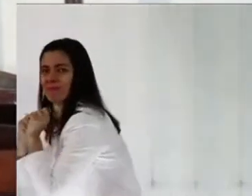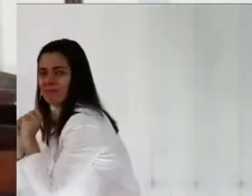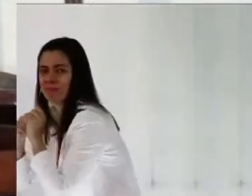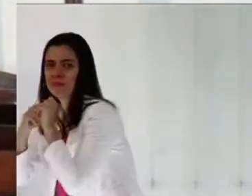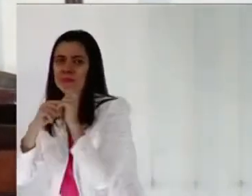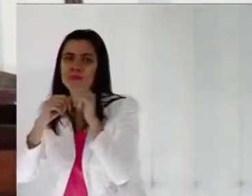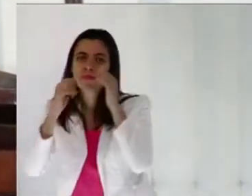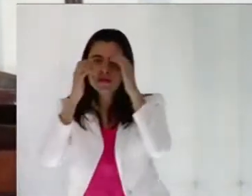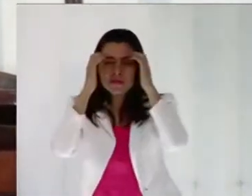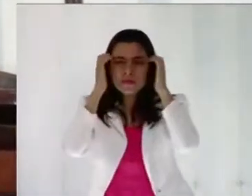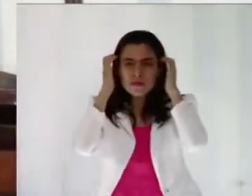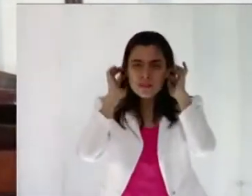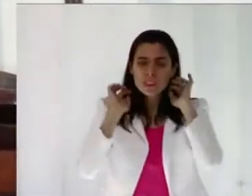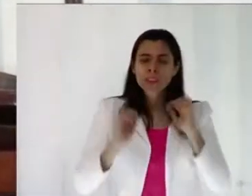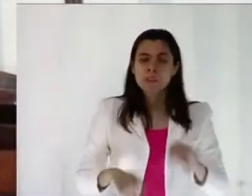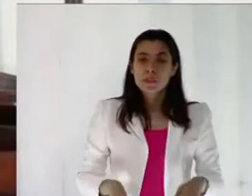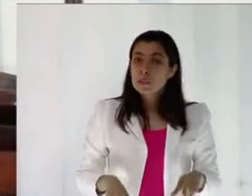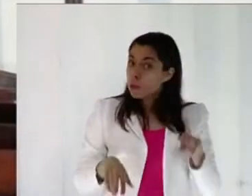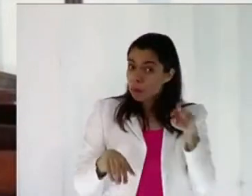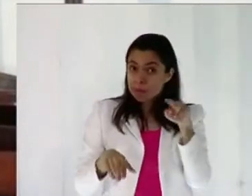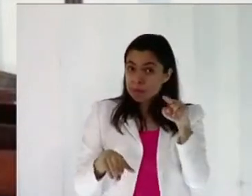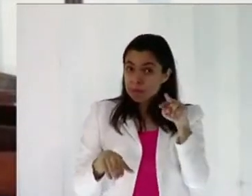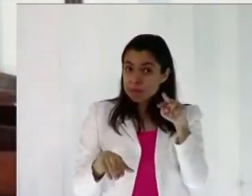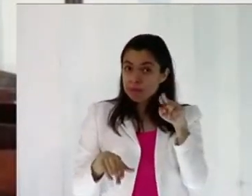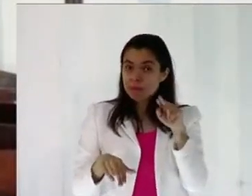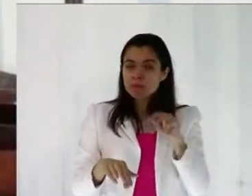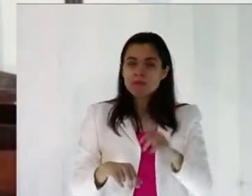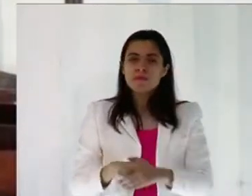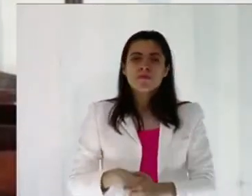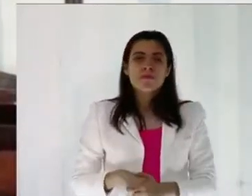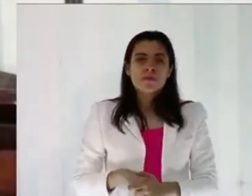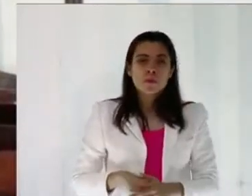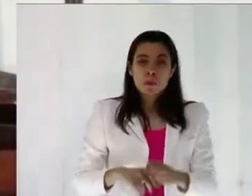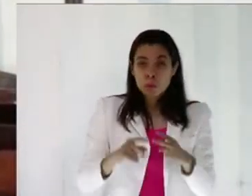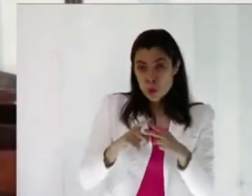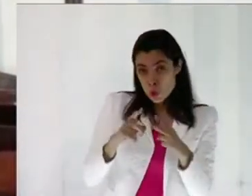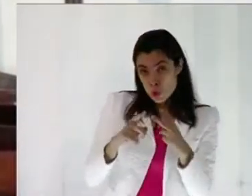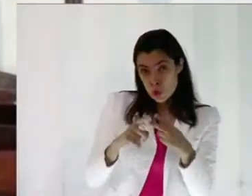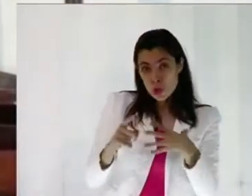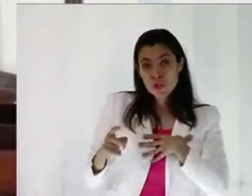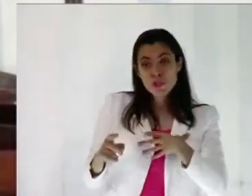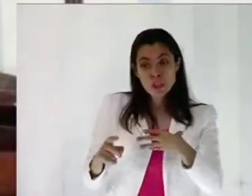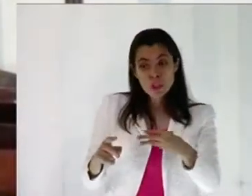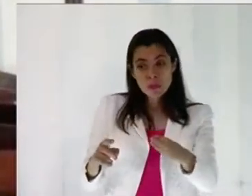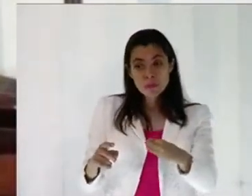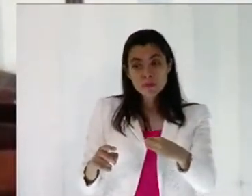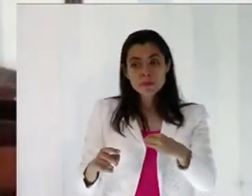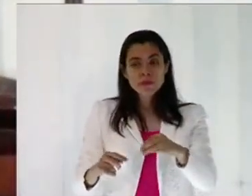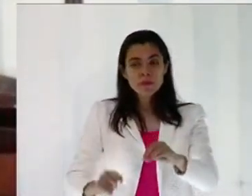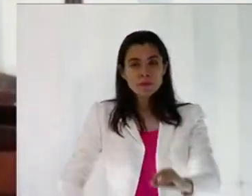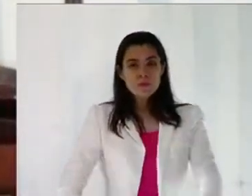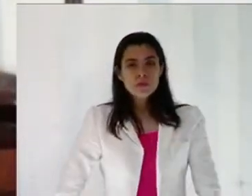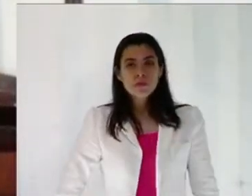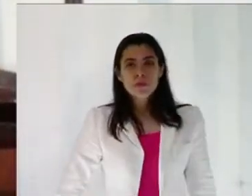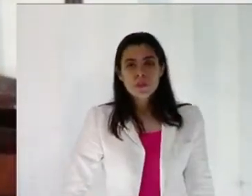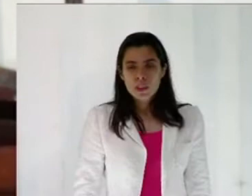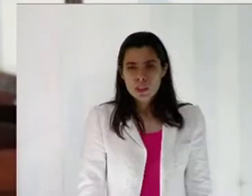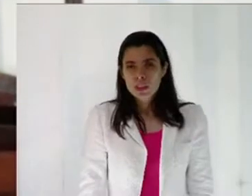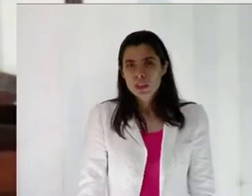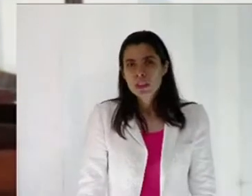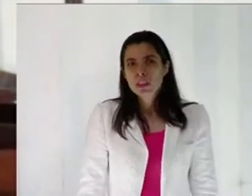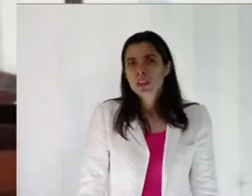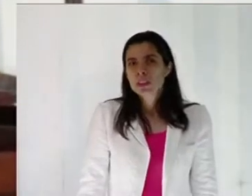também carregou o seu próprio madeiro para o seu próprio sacrifício. Em alguns evangelhos há o registro de que houve alguém